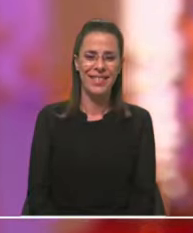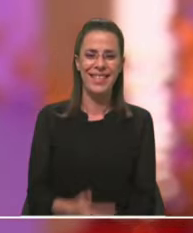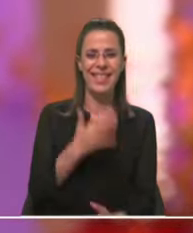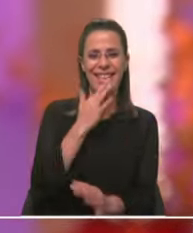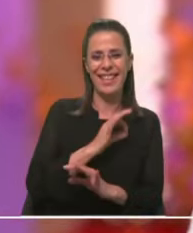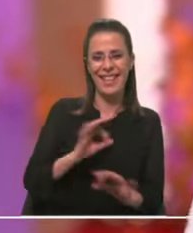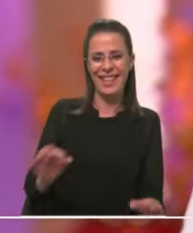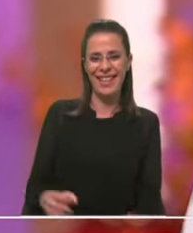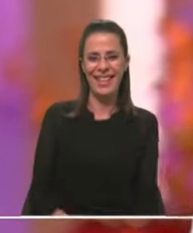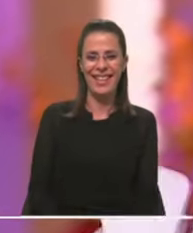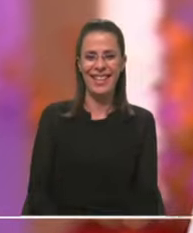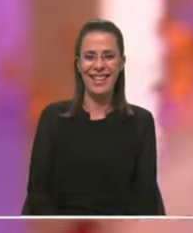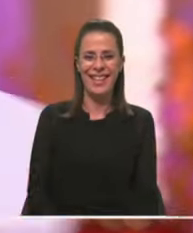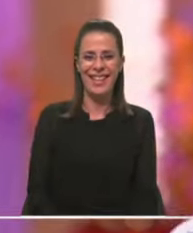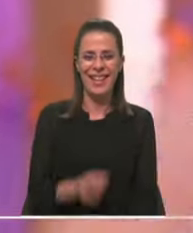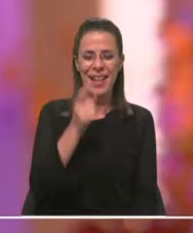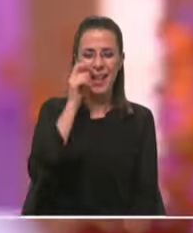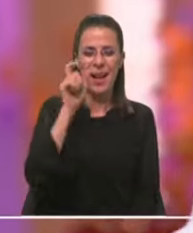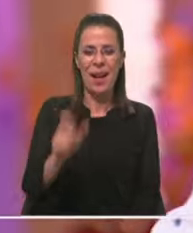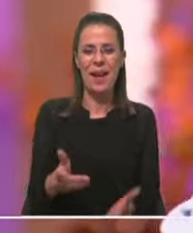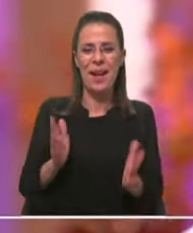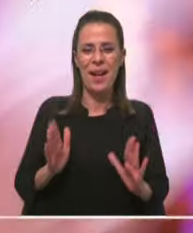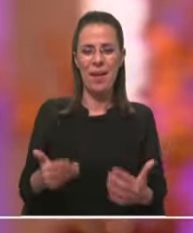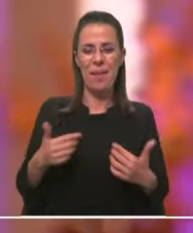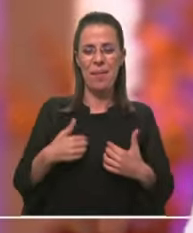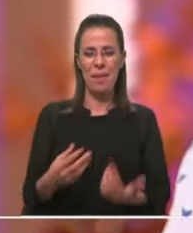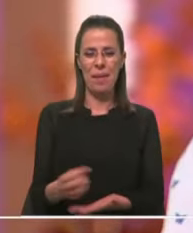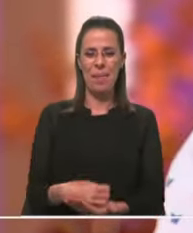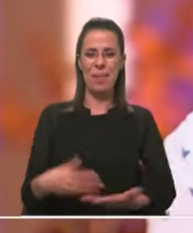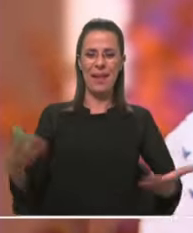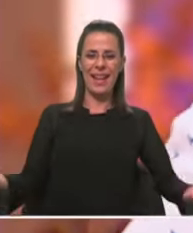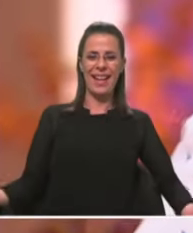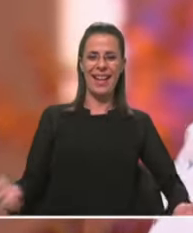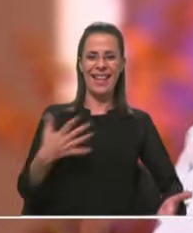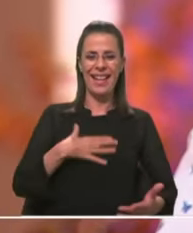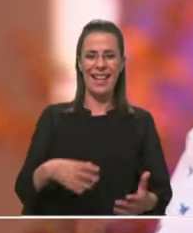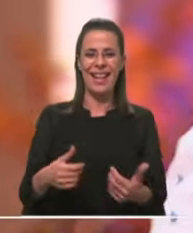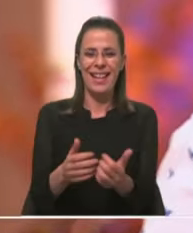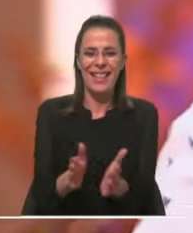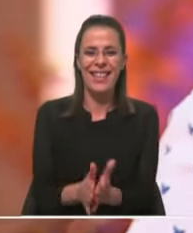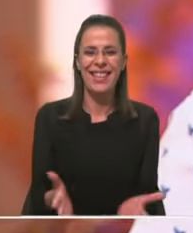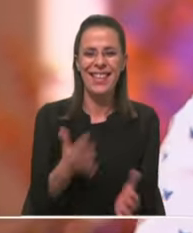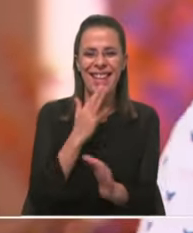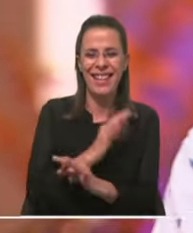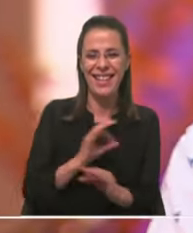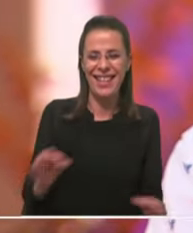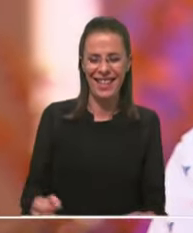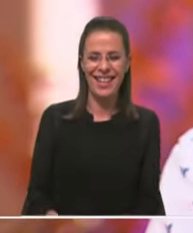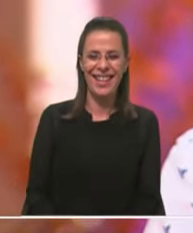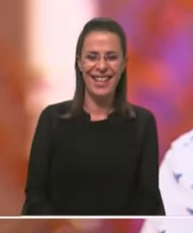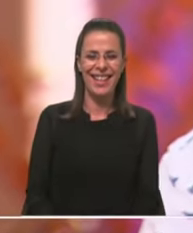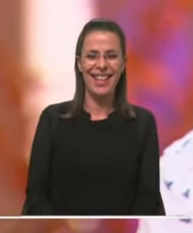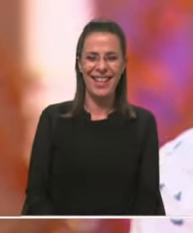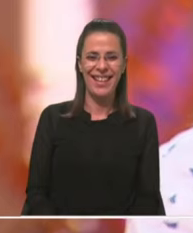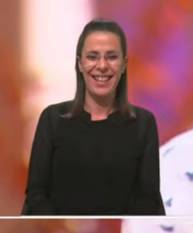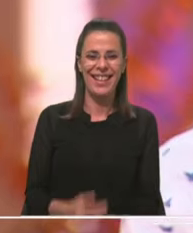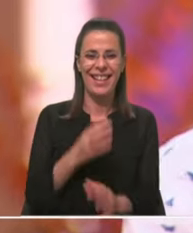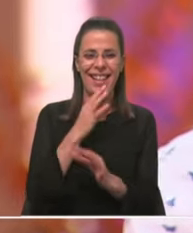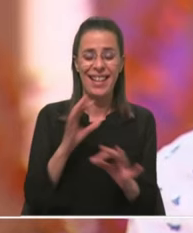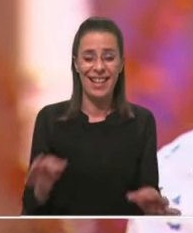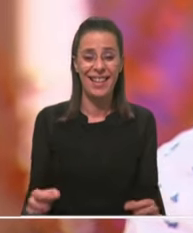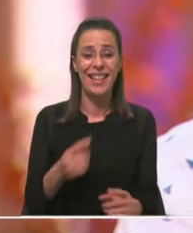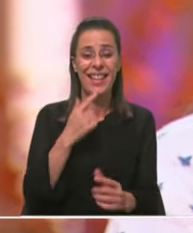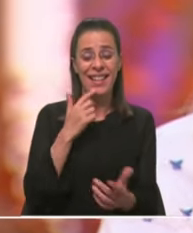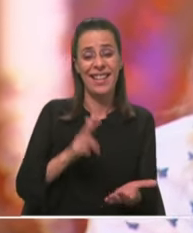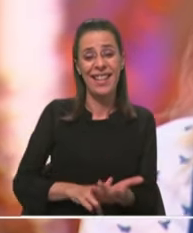lindo! Este homem que não precisa de mim para nada, mas quer-me para tudo, não é lindo? Acho que é lindo e acho que ele está